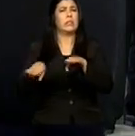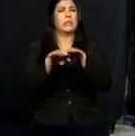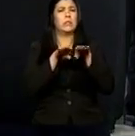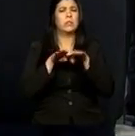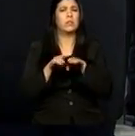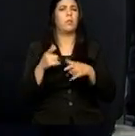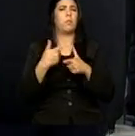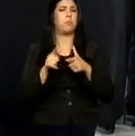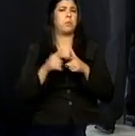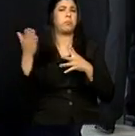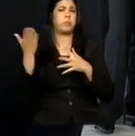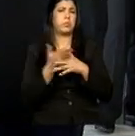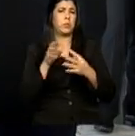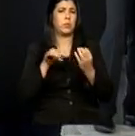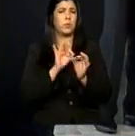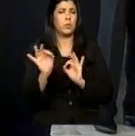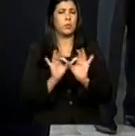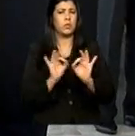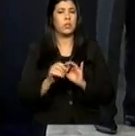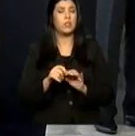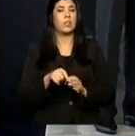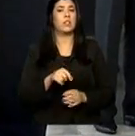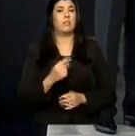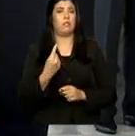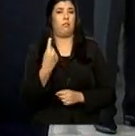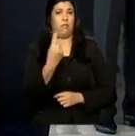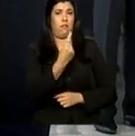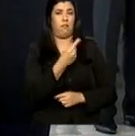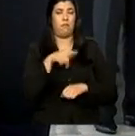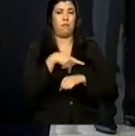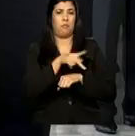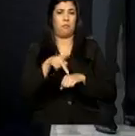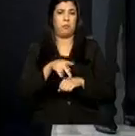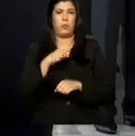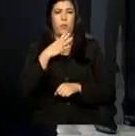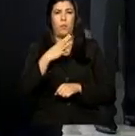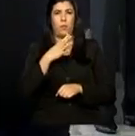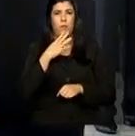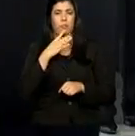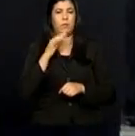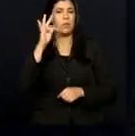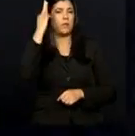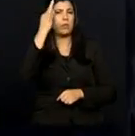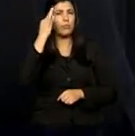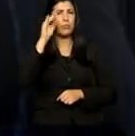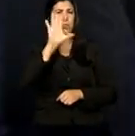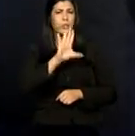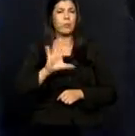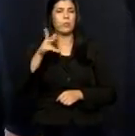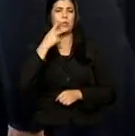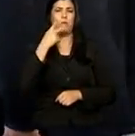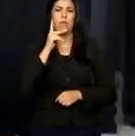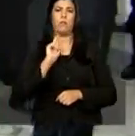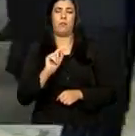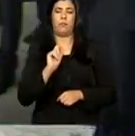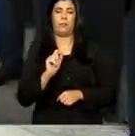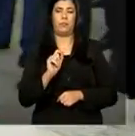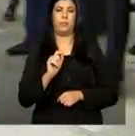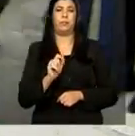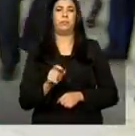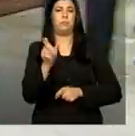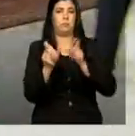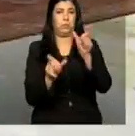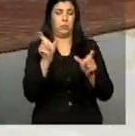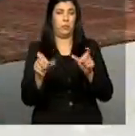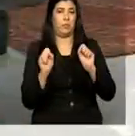organizado. E se esses atores se conhecem, a própria teoria da integração regional diz que para que atores